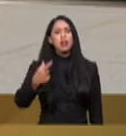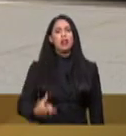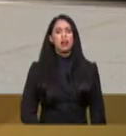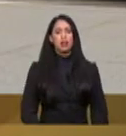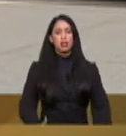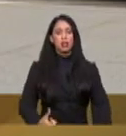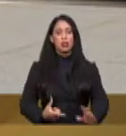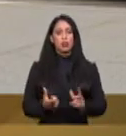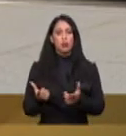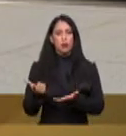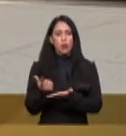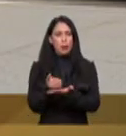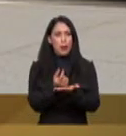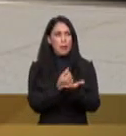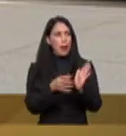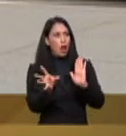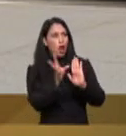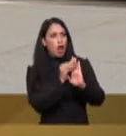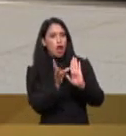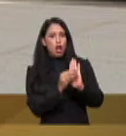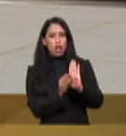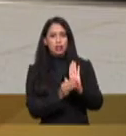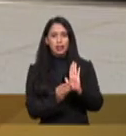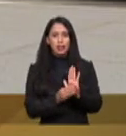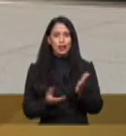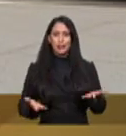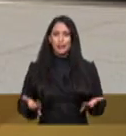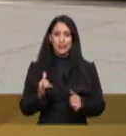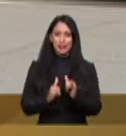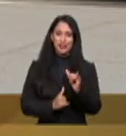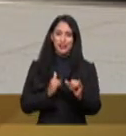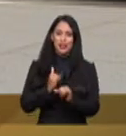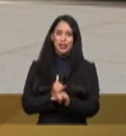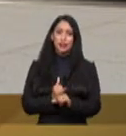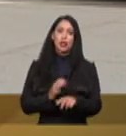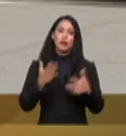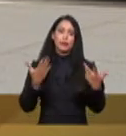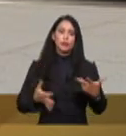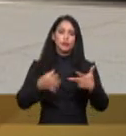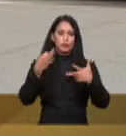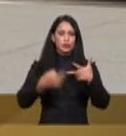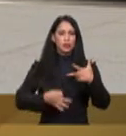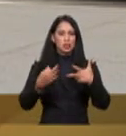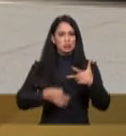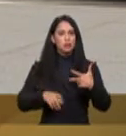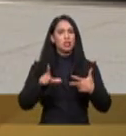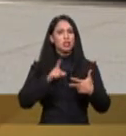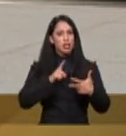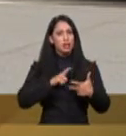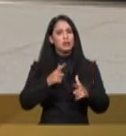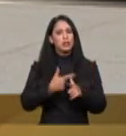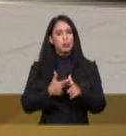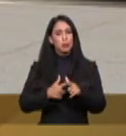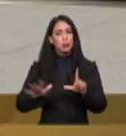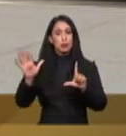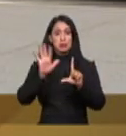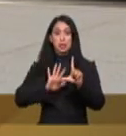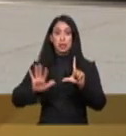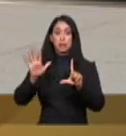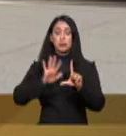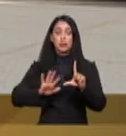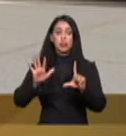mediante a monetização dos conteúdos vinculados na internet. O Poder Judiciário teve que enfrentar esse problema, já que as